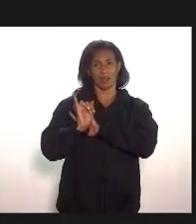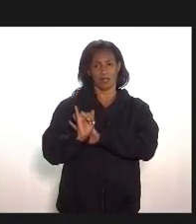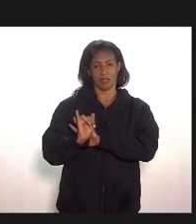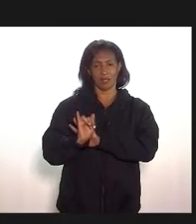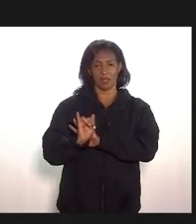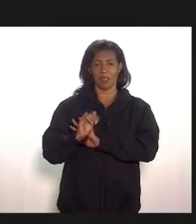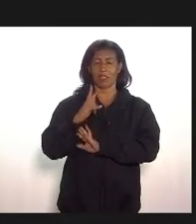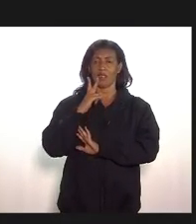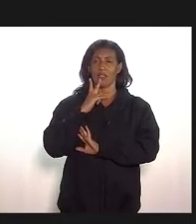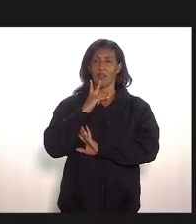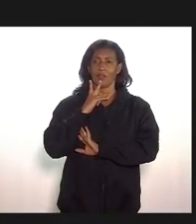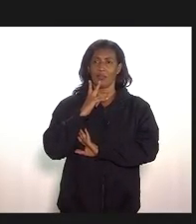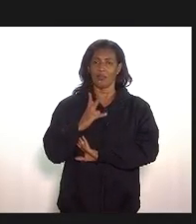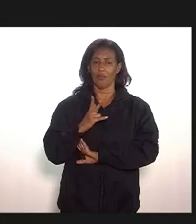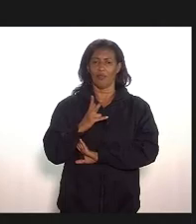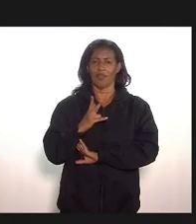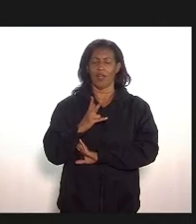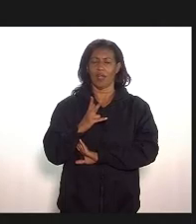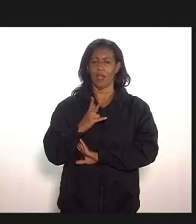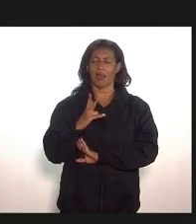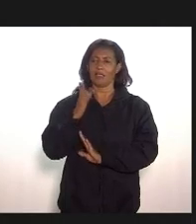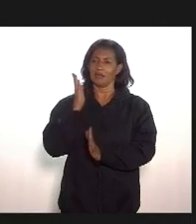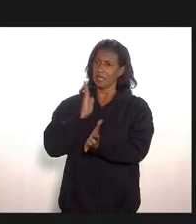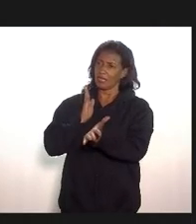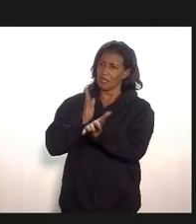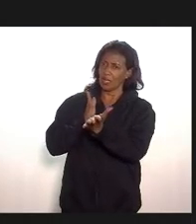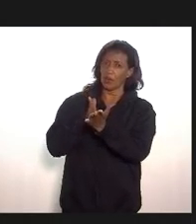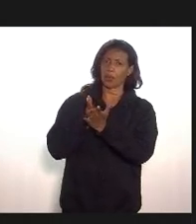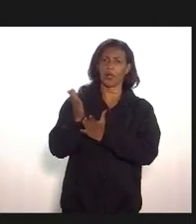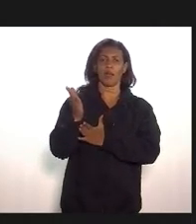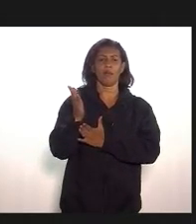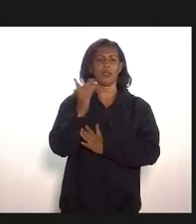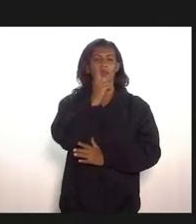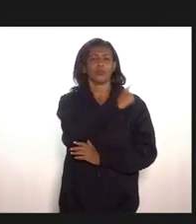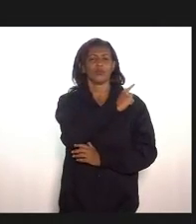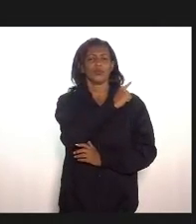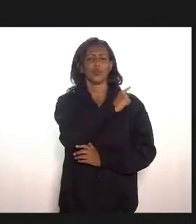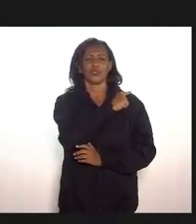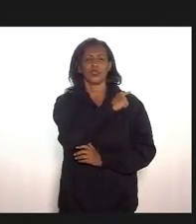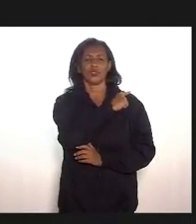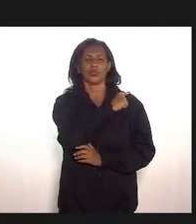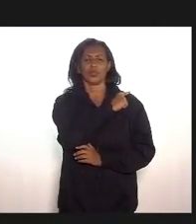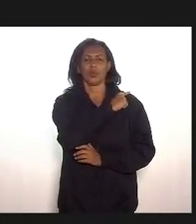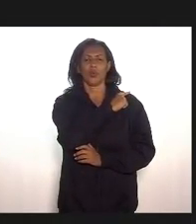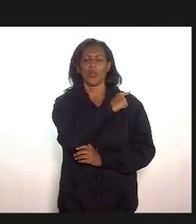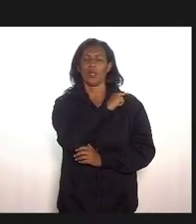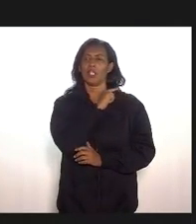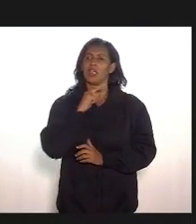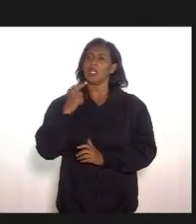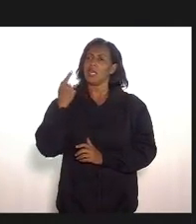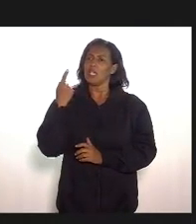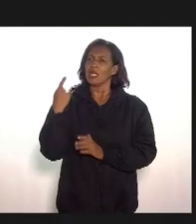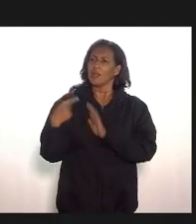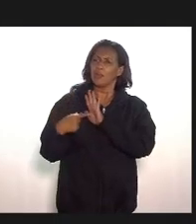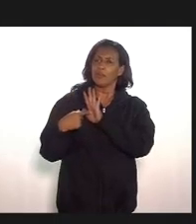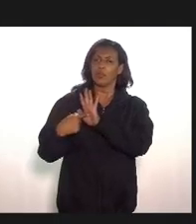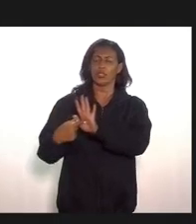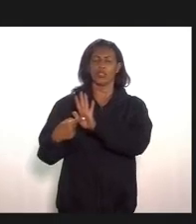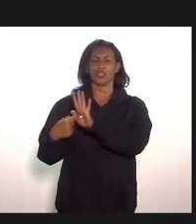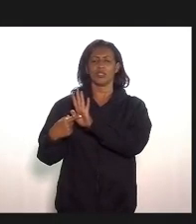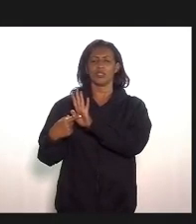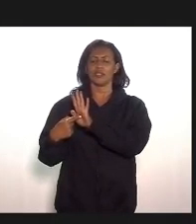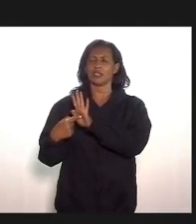vez aprovada, de dar um norte para os gestores do Executivo e marcar a posição do Parlamento Fluminense em respeito